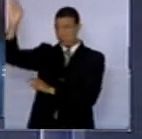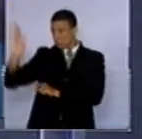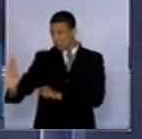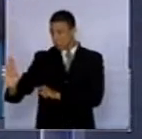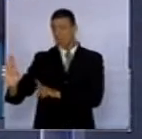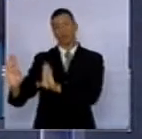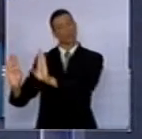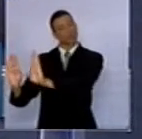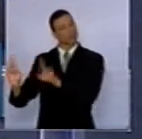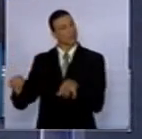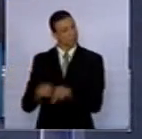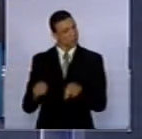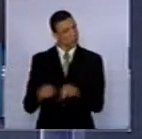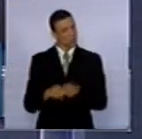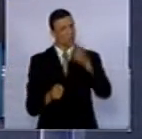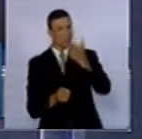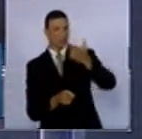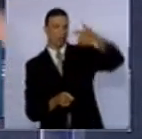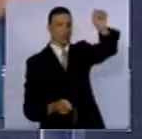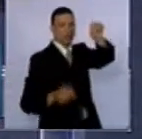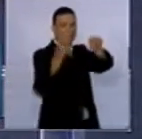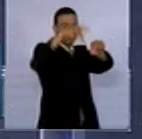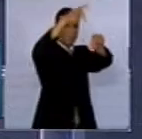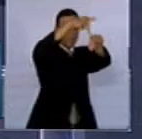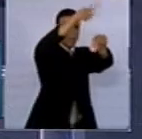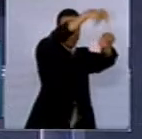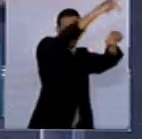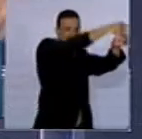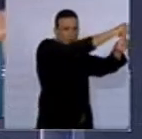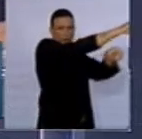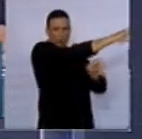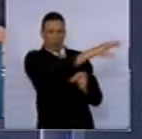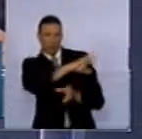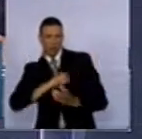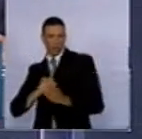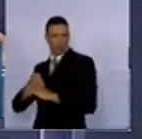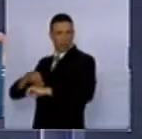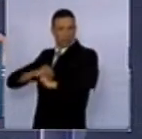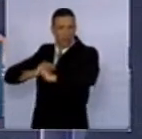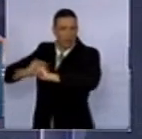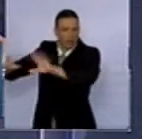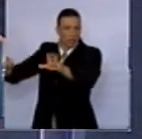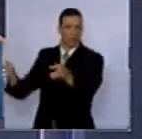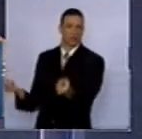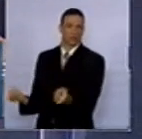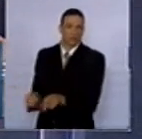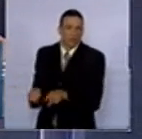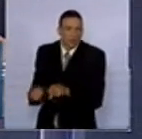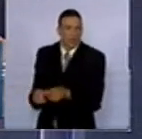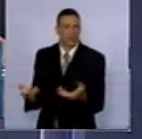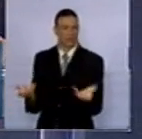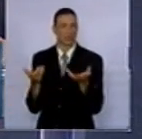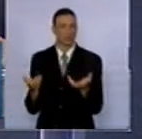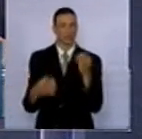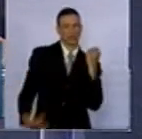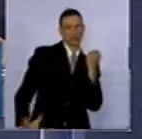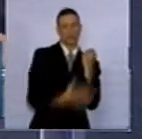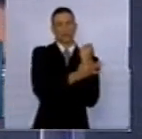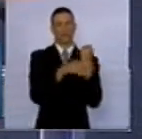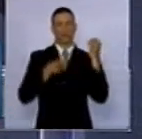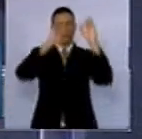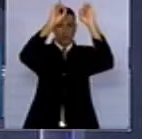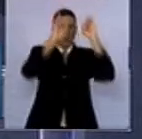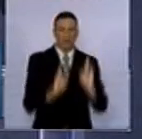a possibilidade de est efetivamente assegurado na distribuição na questão do M ker assegurado tá certo o meu